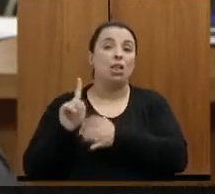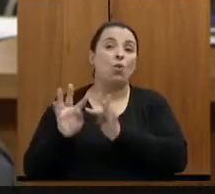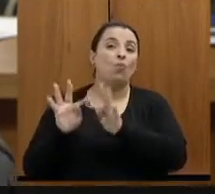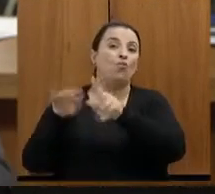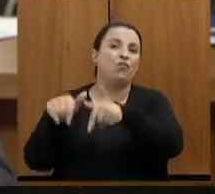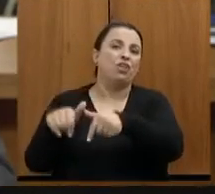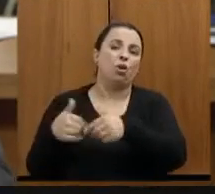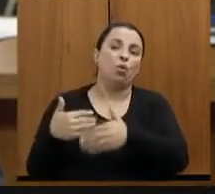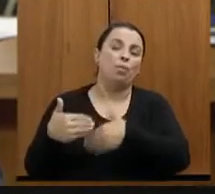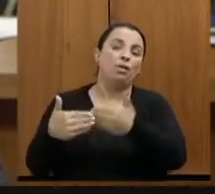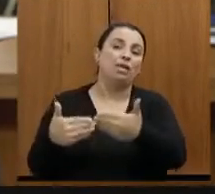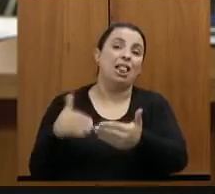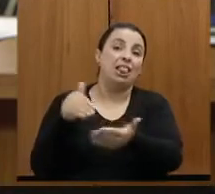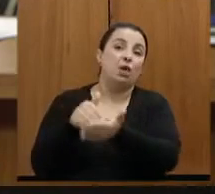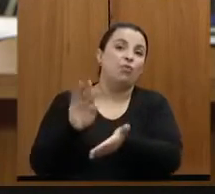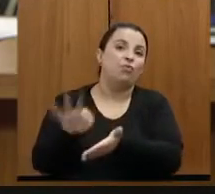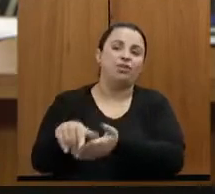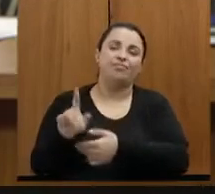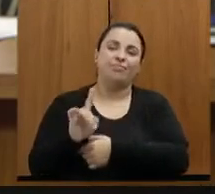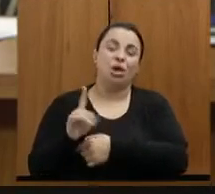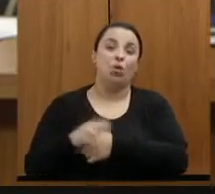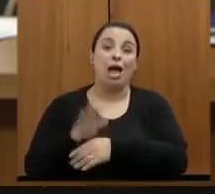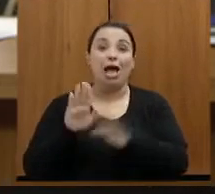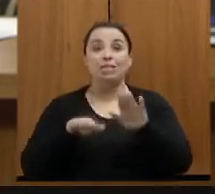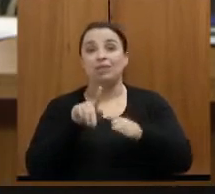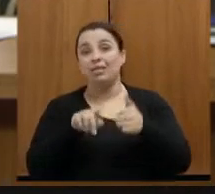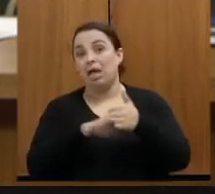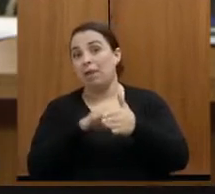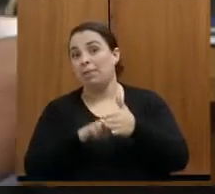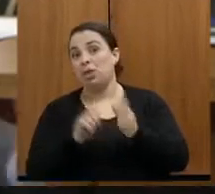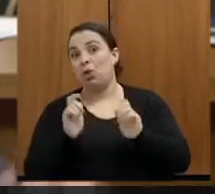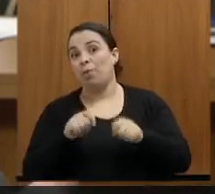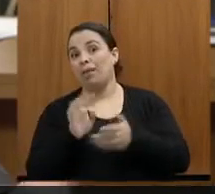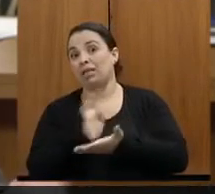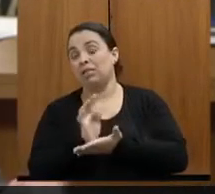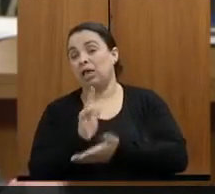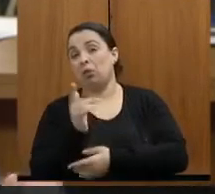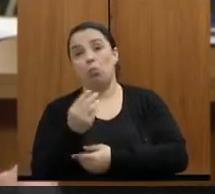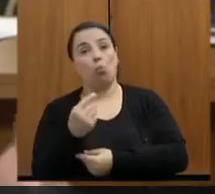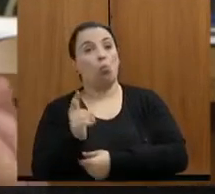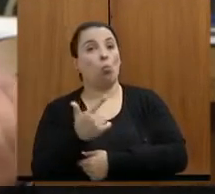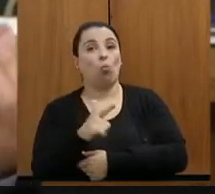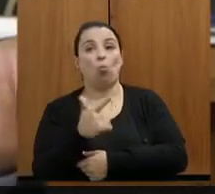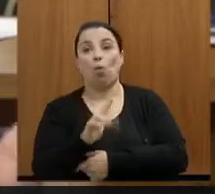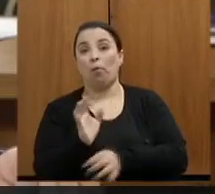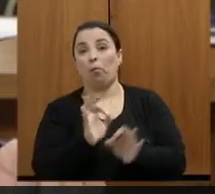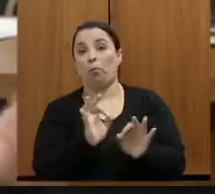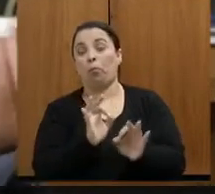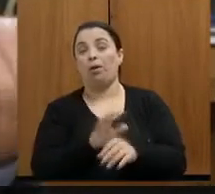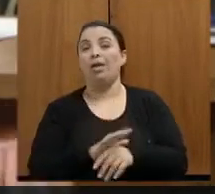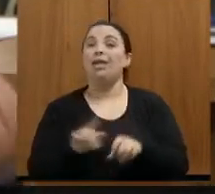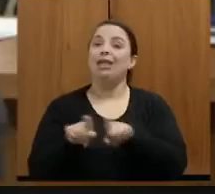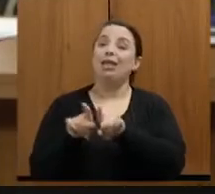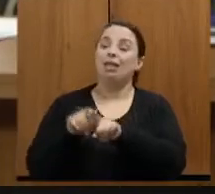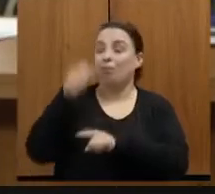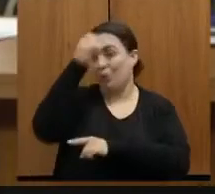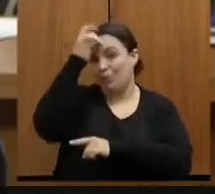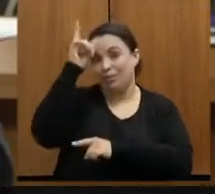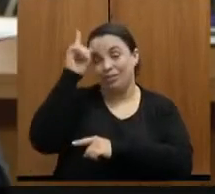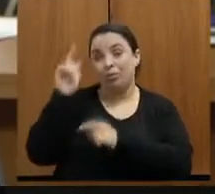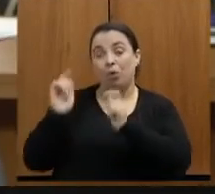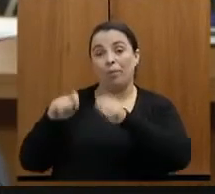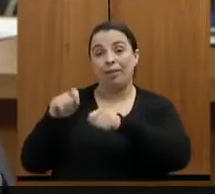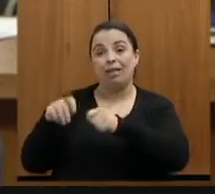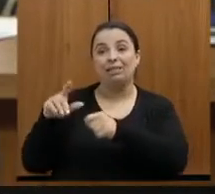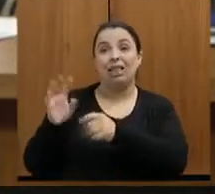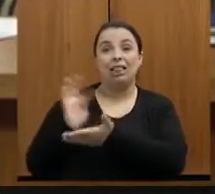onde às vezes a empresa não tem competência para fazer, técnica, e o município também às vezes não tem a competência técnica interna